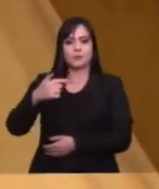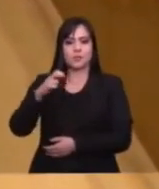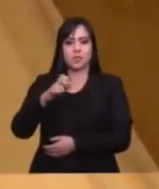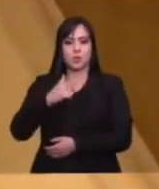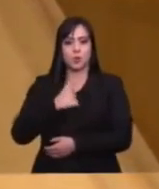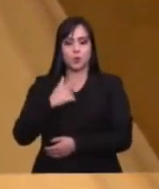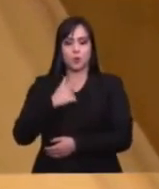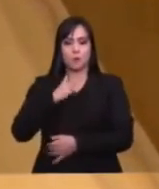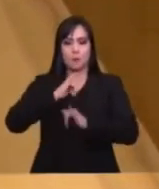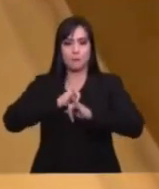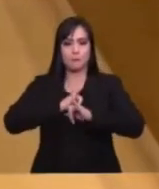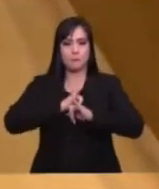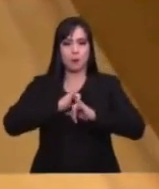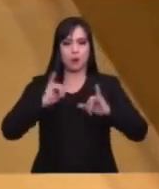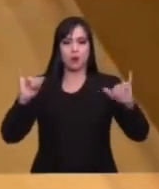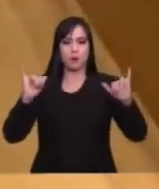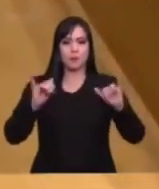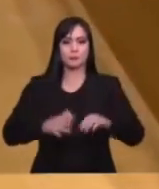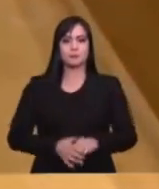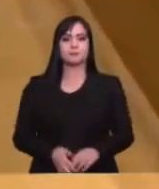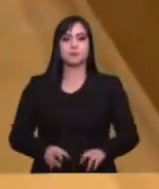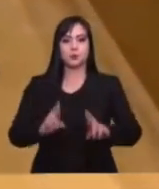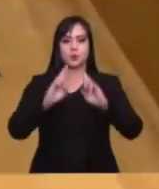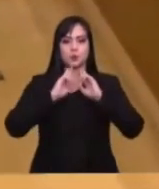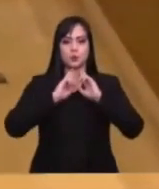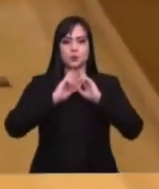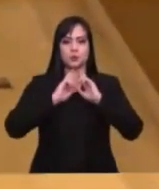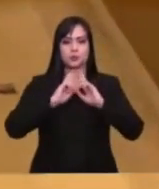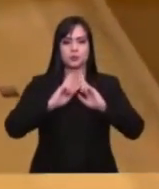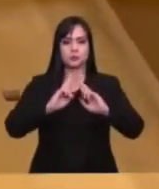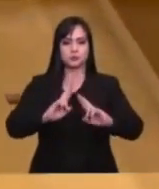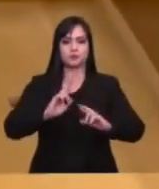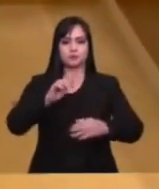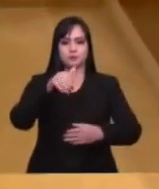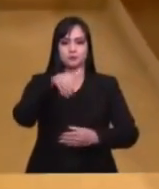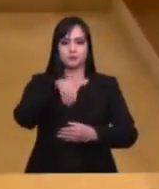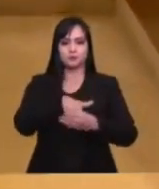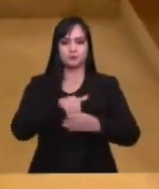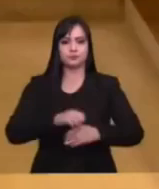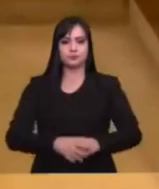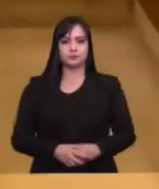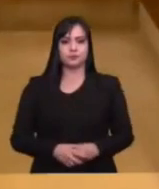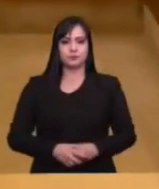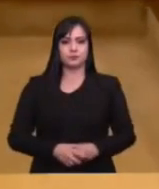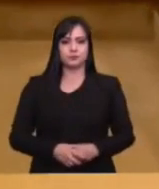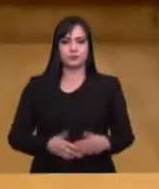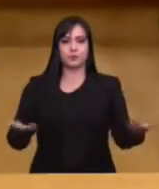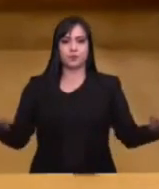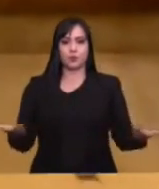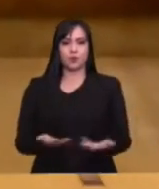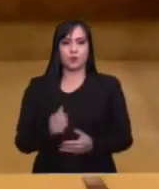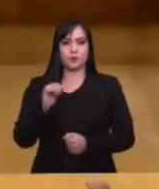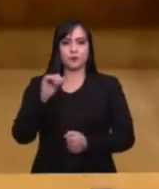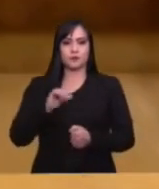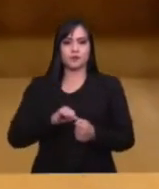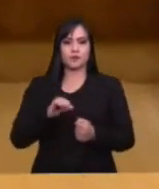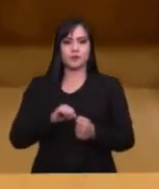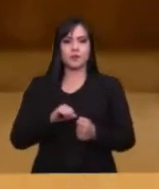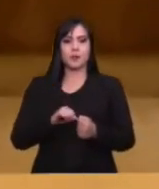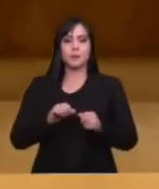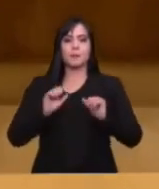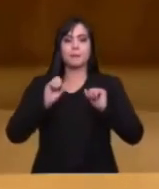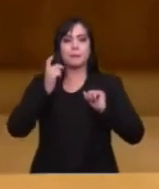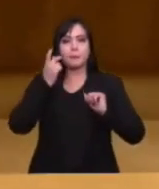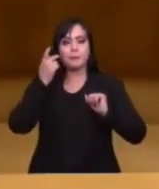eu vou proclamar o resultado da eleição que hoje fizemos